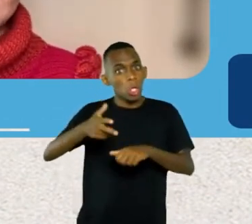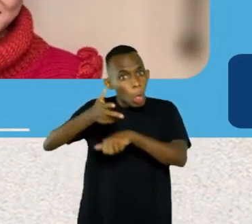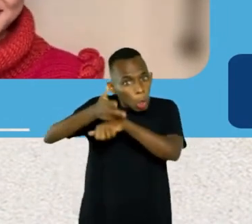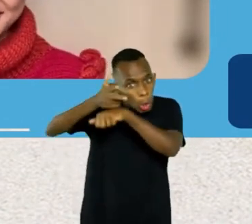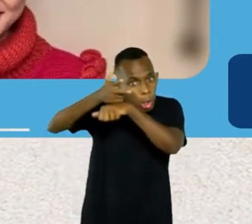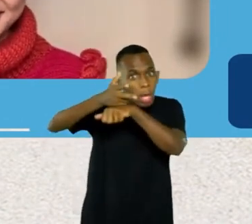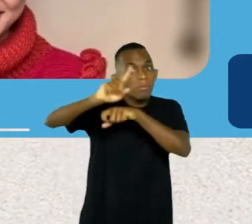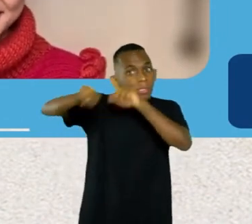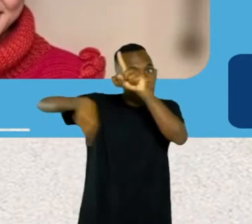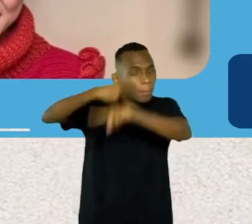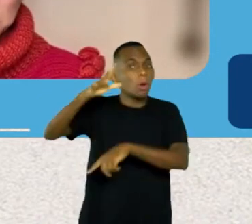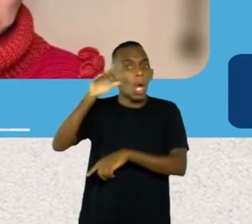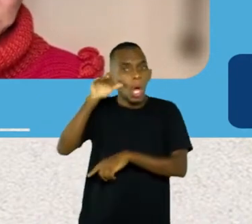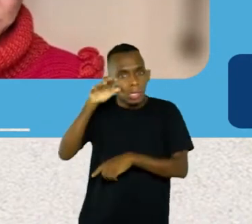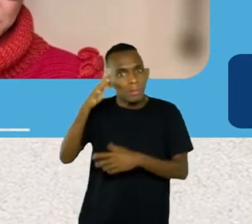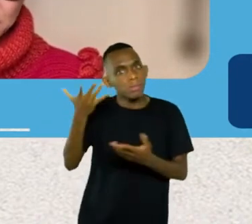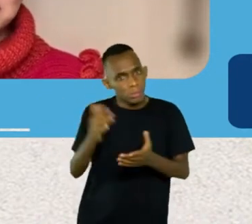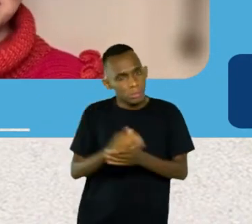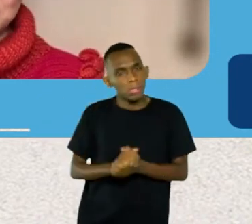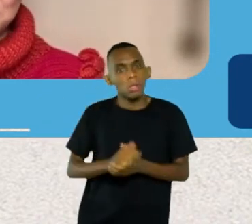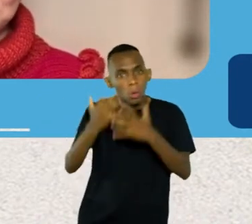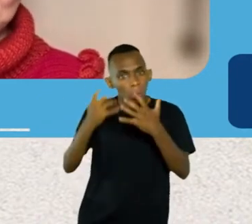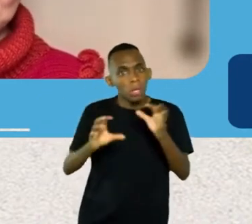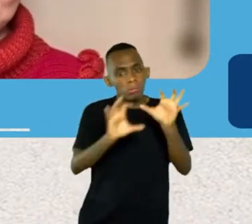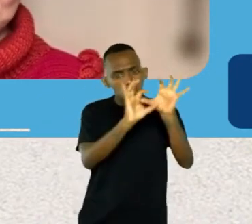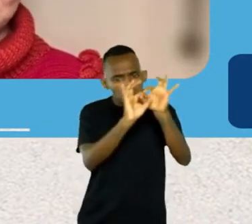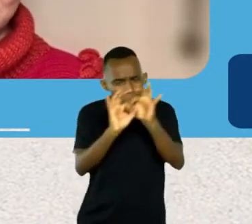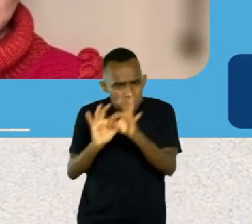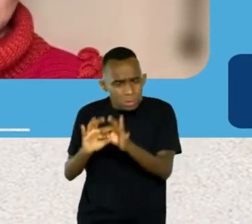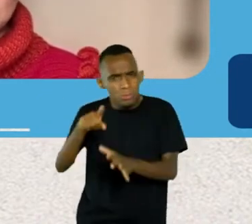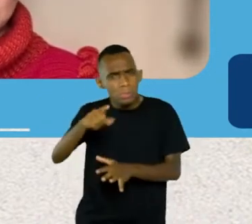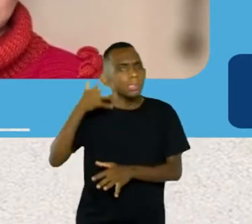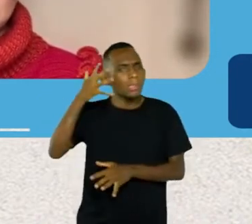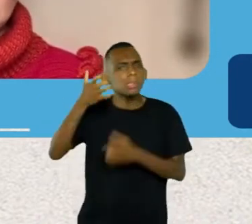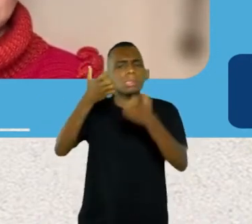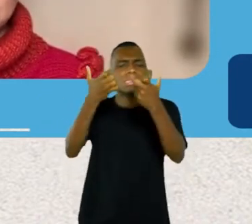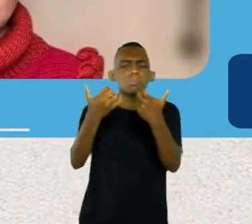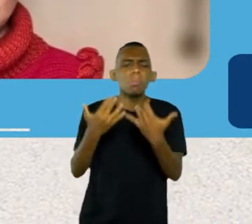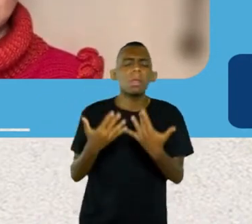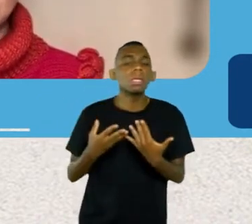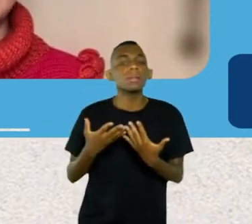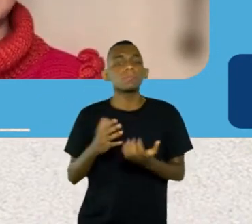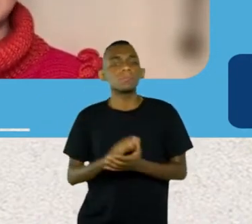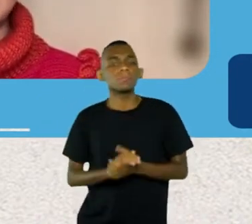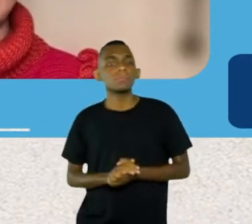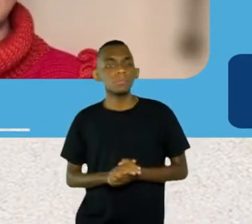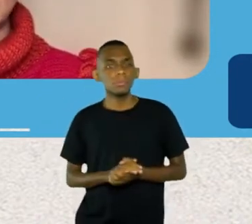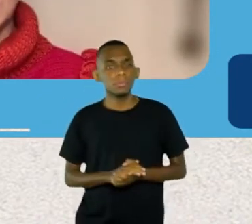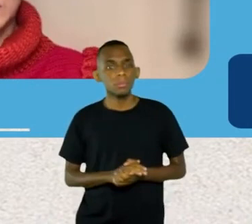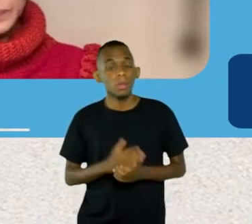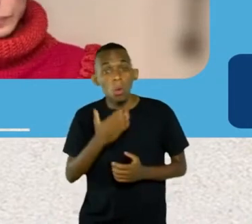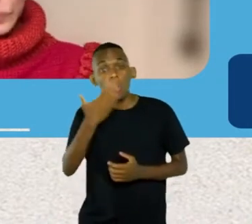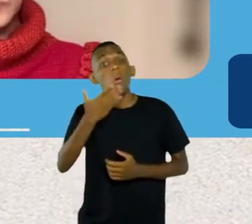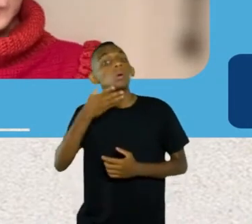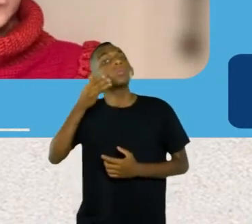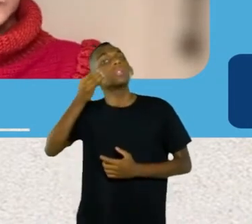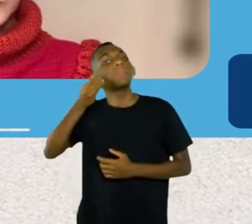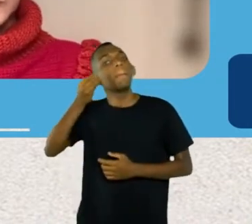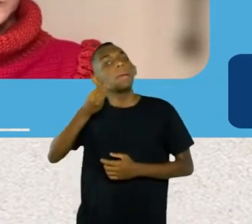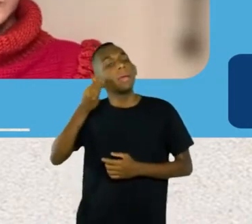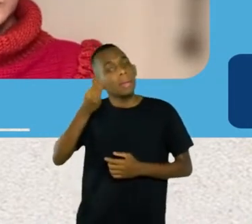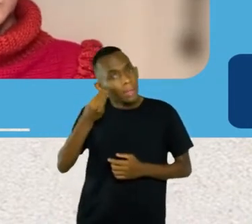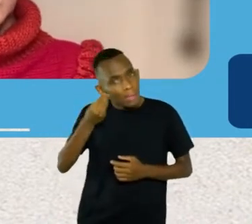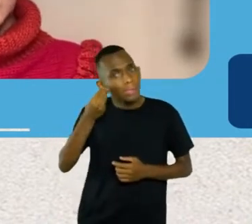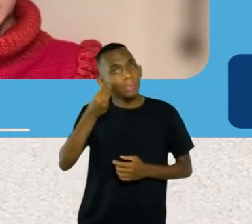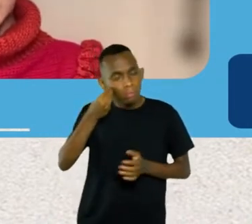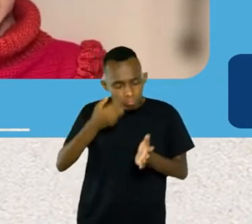claro. né? Então, a gente contextualizar aqui do que a gente está falando, que história, qual é a sua história aqui, que é a partir dela,